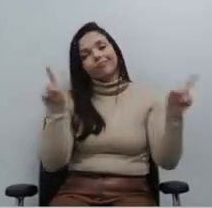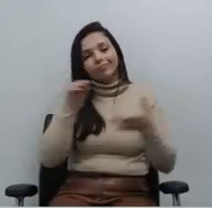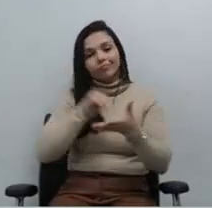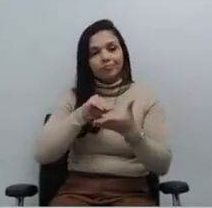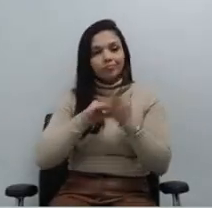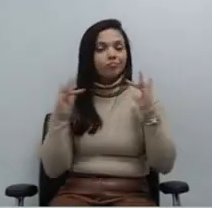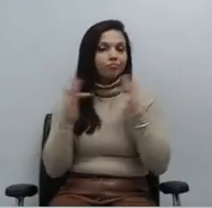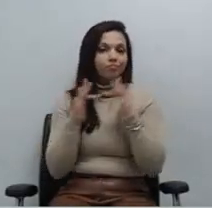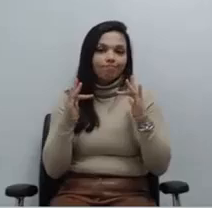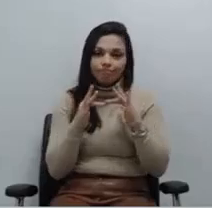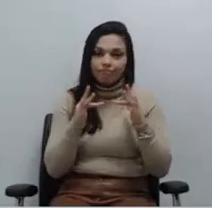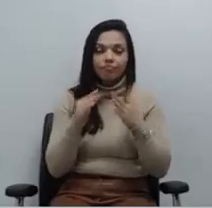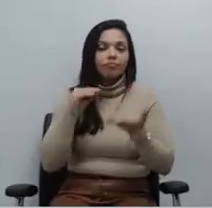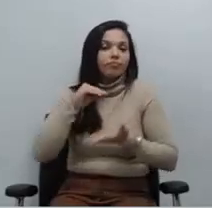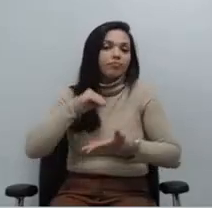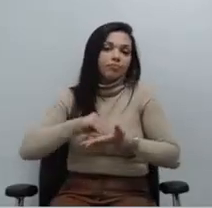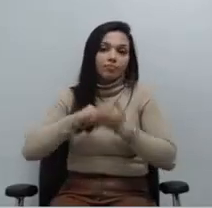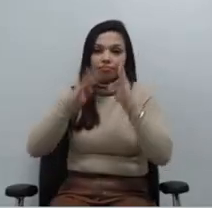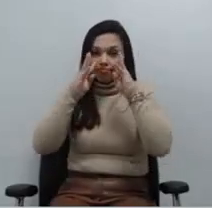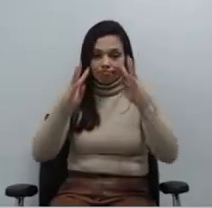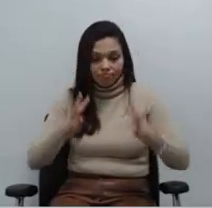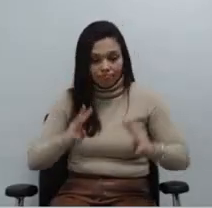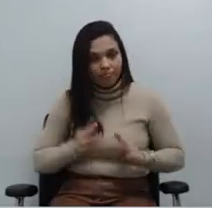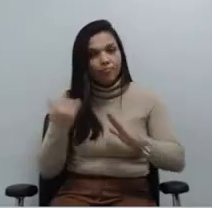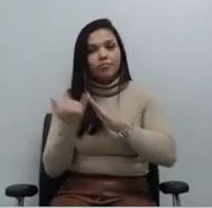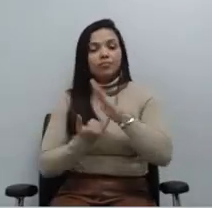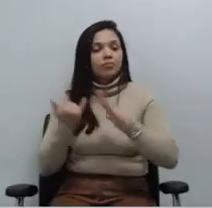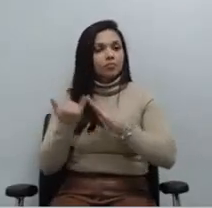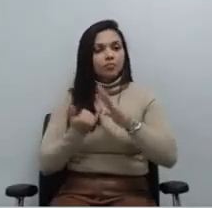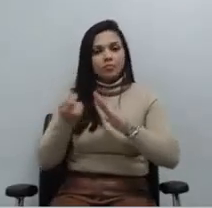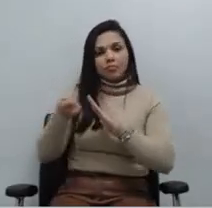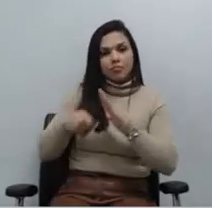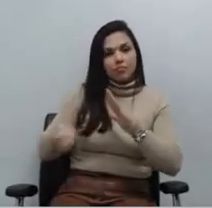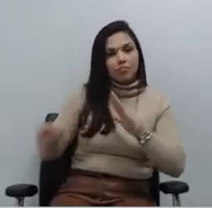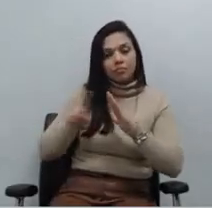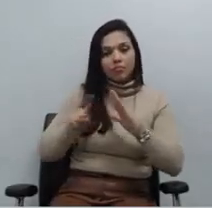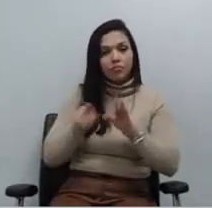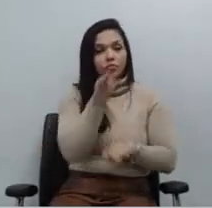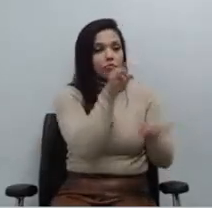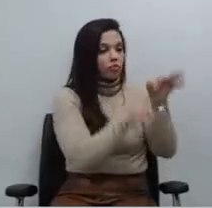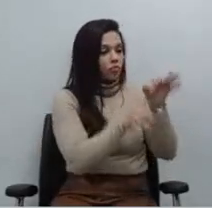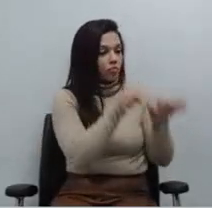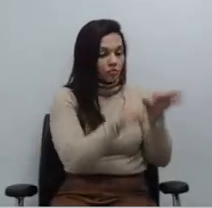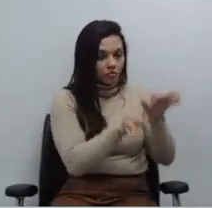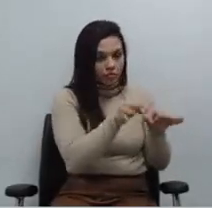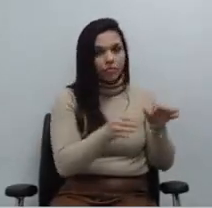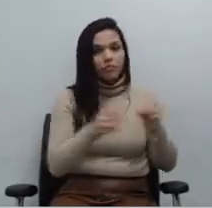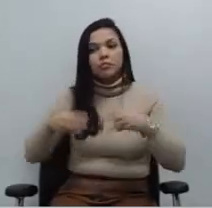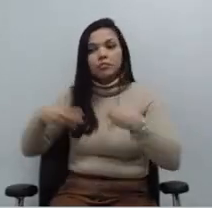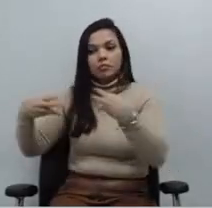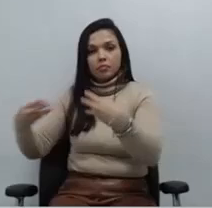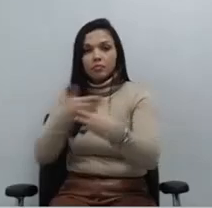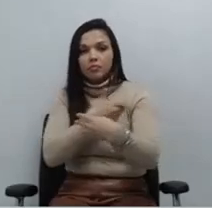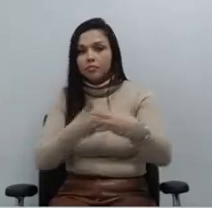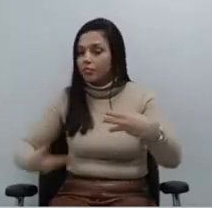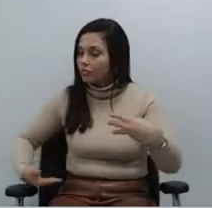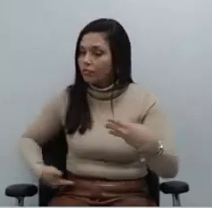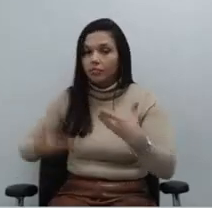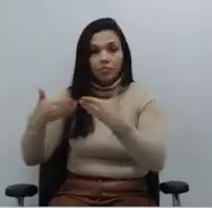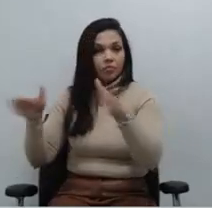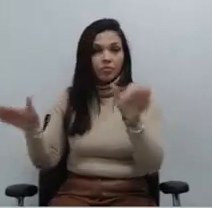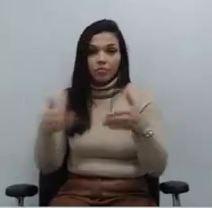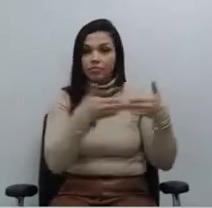que não faz muito sentido a gente manter a instituição aberta, o Judiciário e o Ministério Público não estão abertos, há dificuldade de montar as escalas. Me lembro